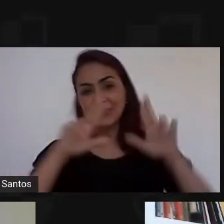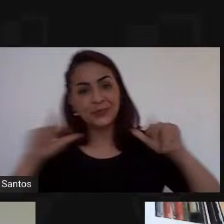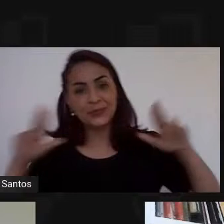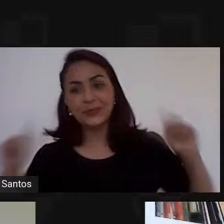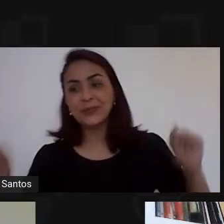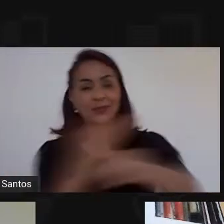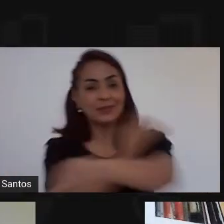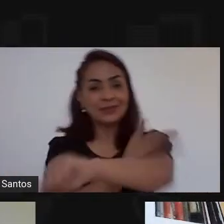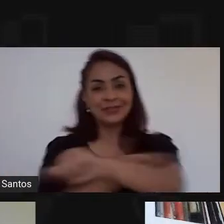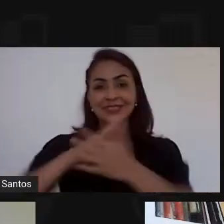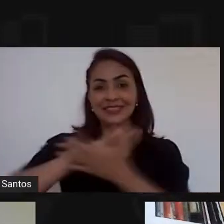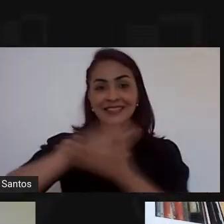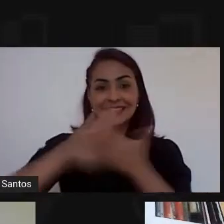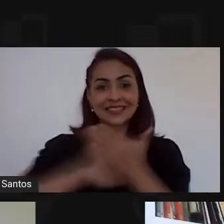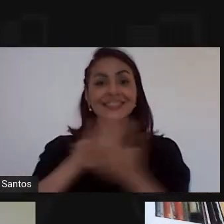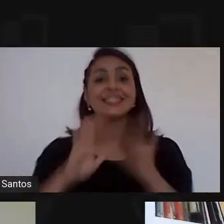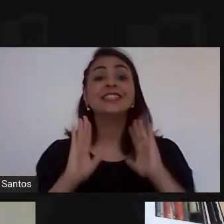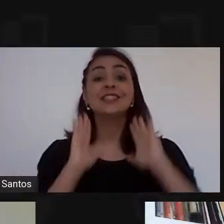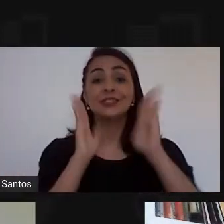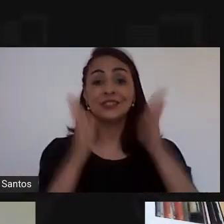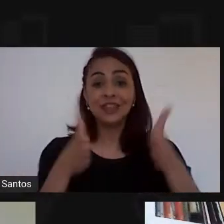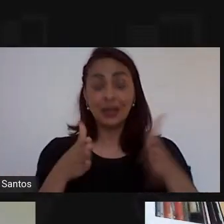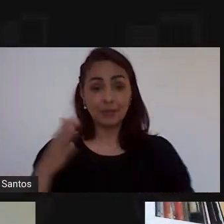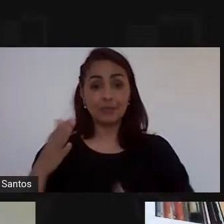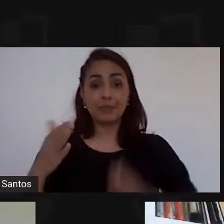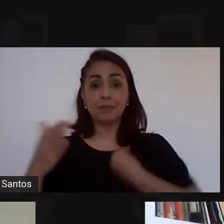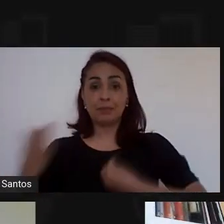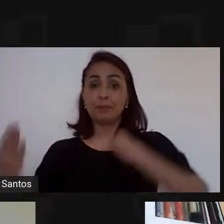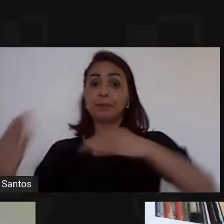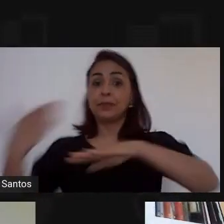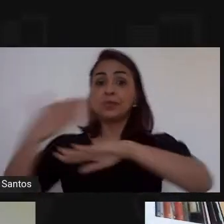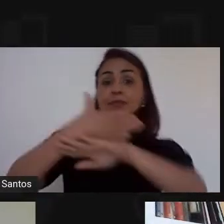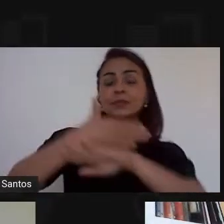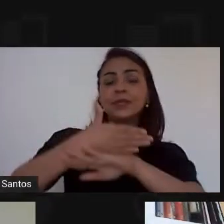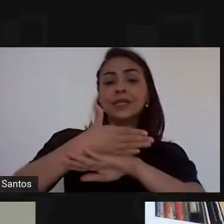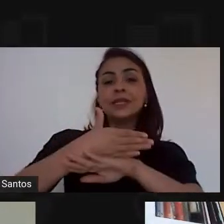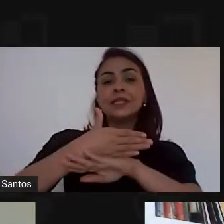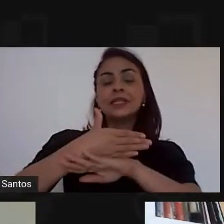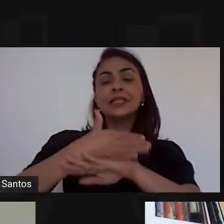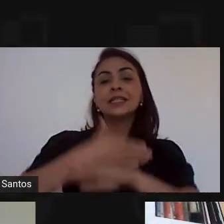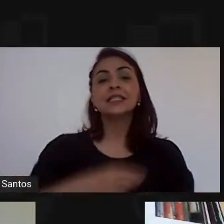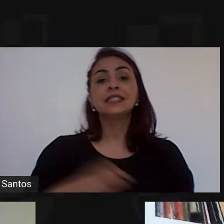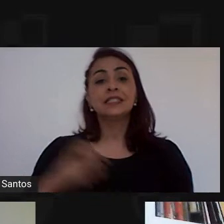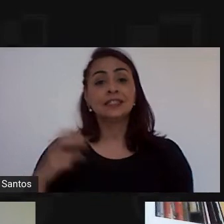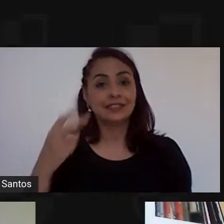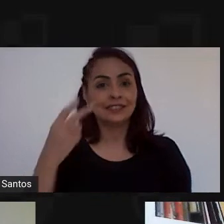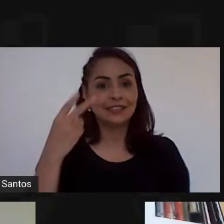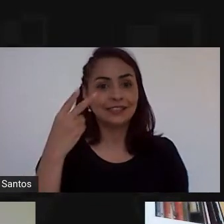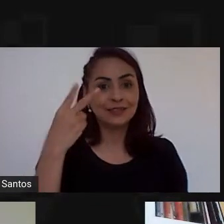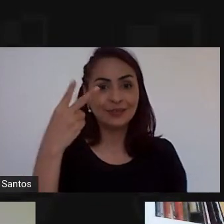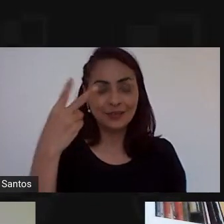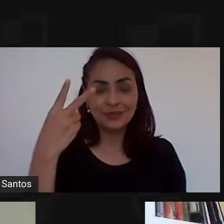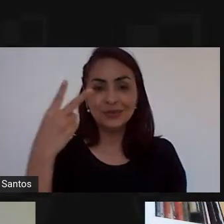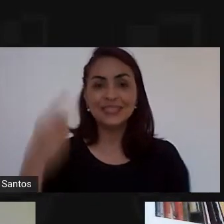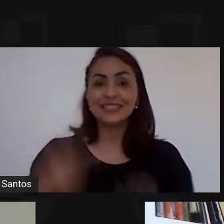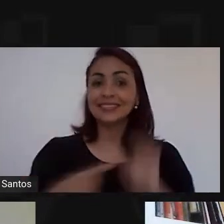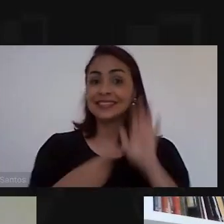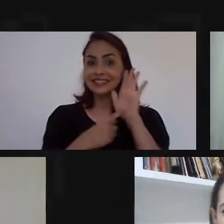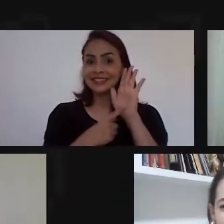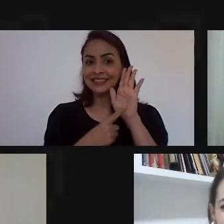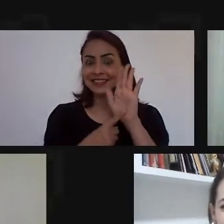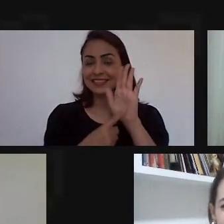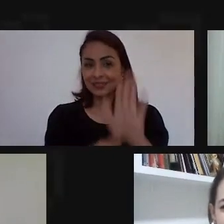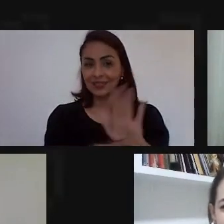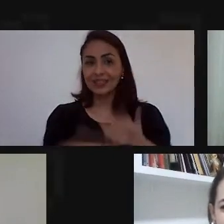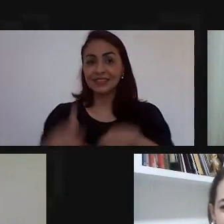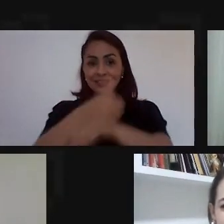de duas defesas de tese, que eu era da banca, foi com a ajudante assim do lado, né, e não é muito assim a minha,